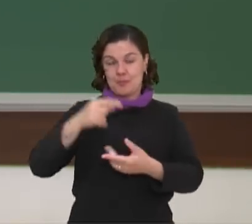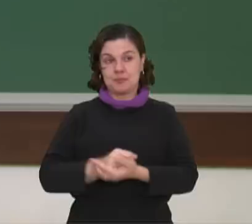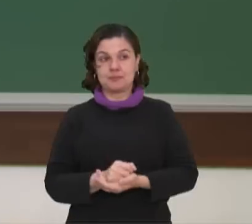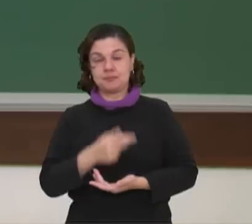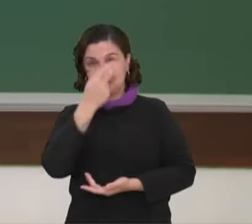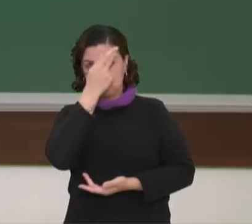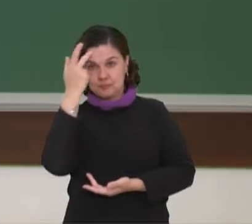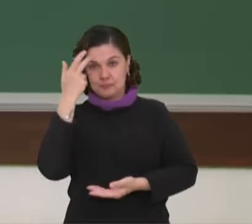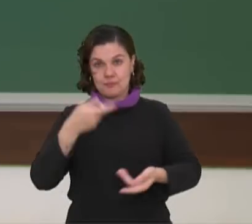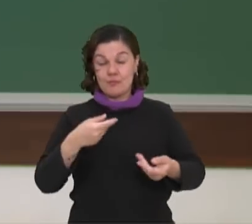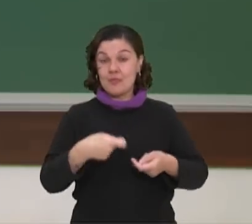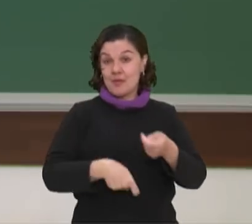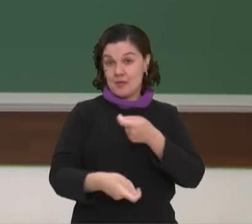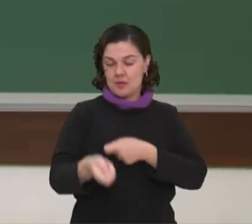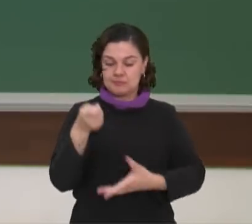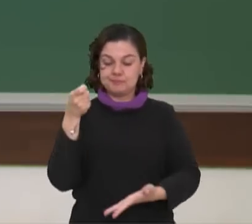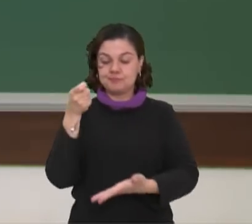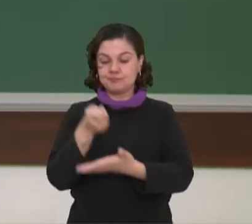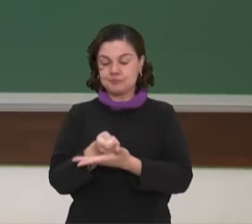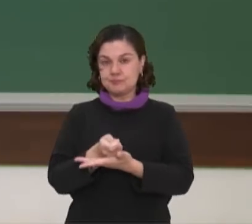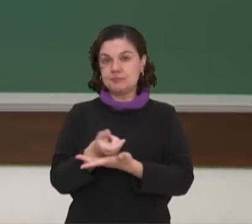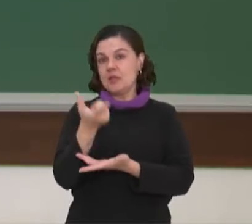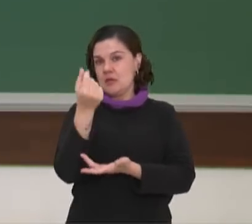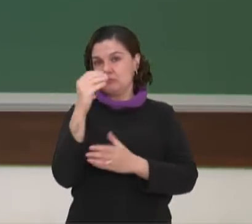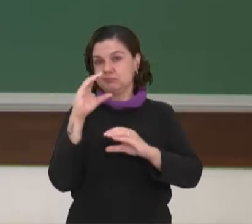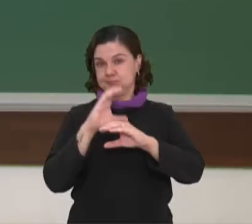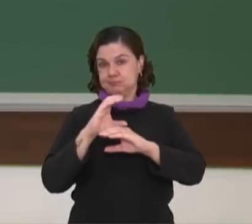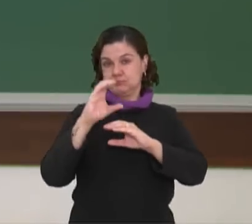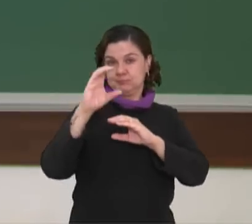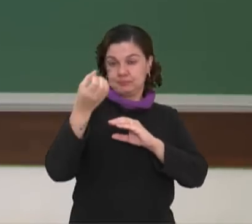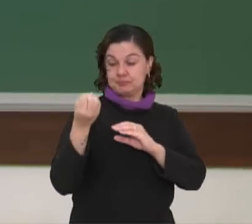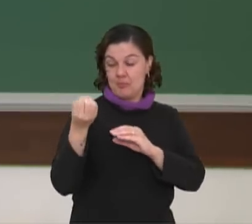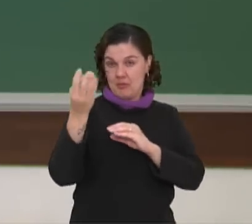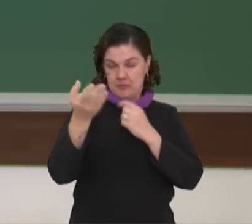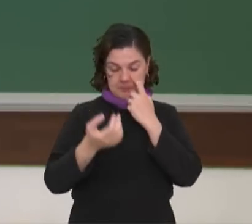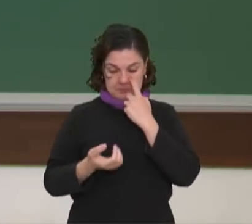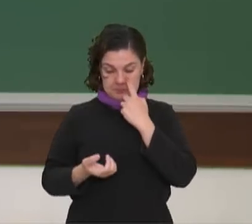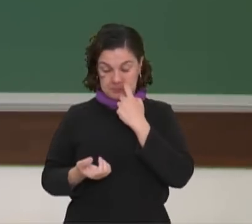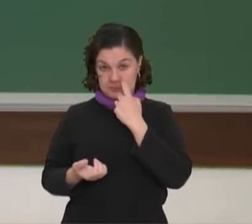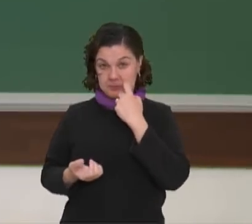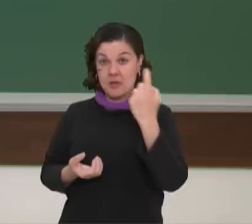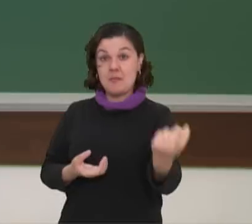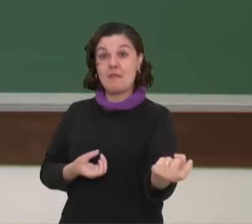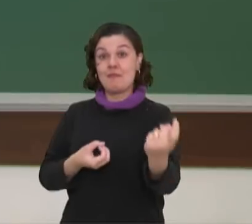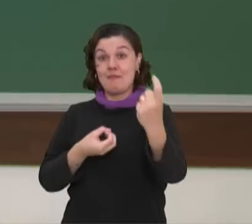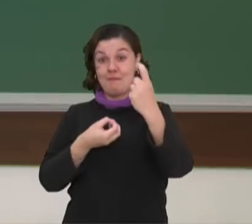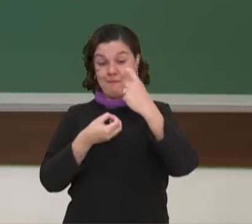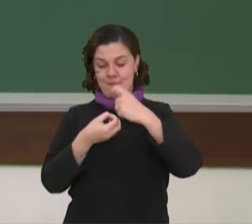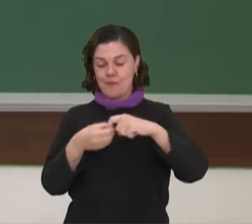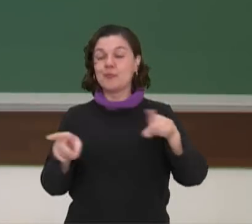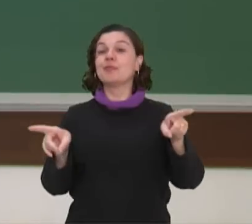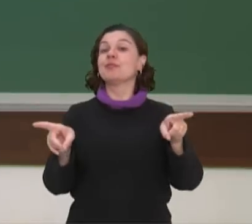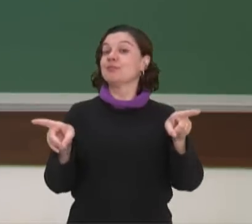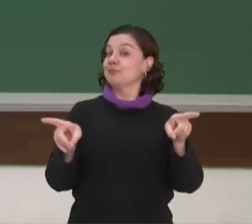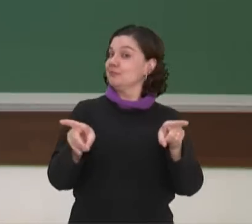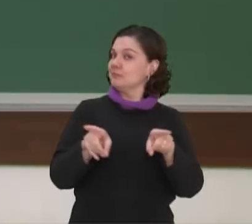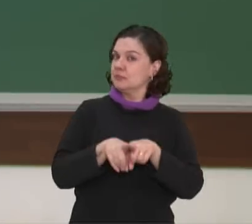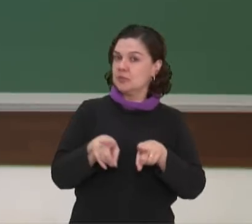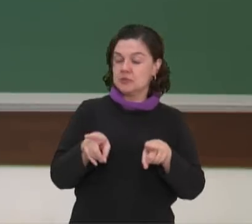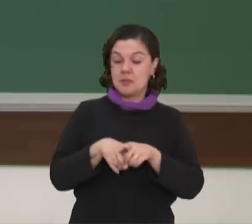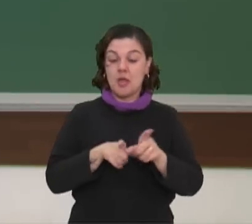o comerciante deveria pagar as taxas para transportar o produto. E no caminho contrário, ele tinha sua função: